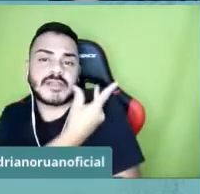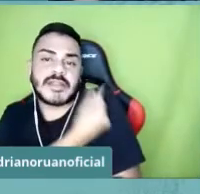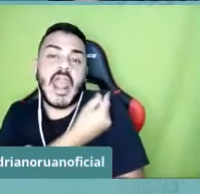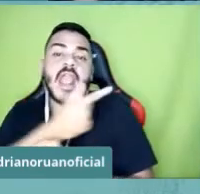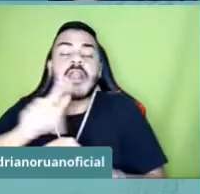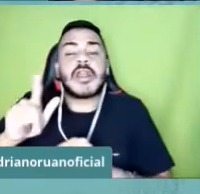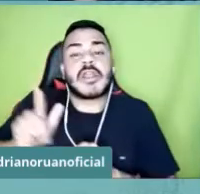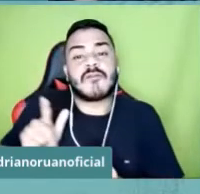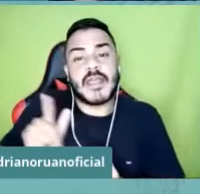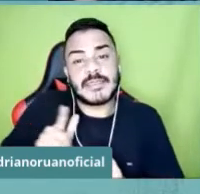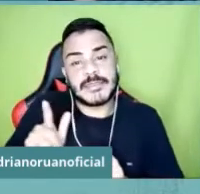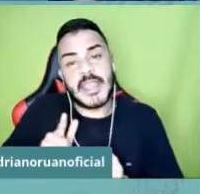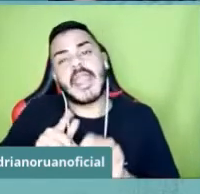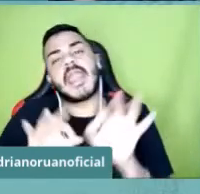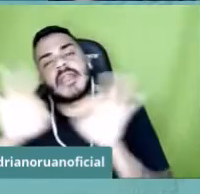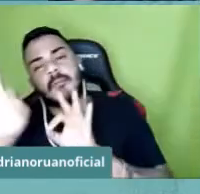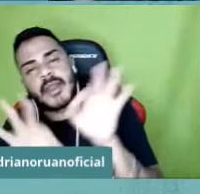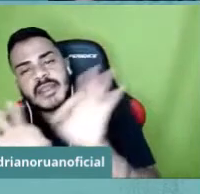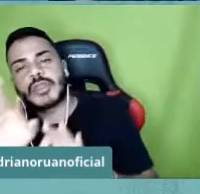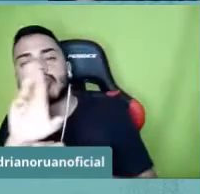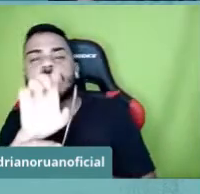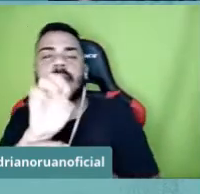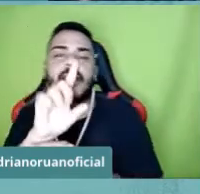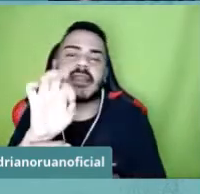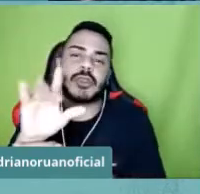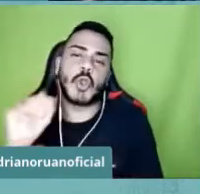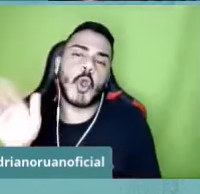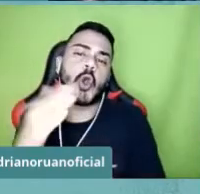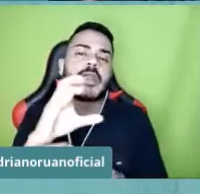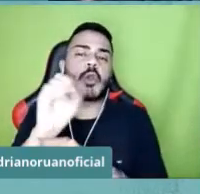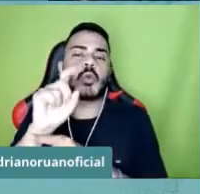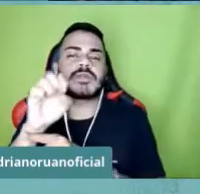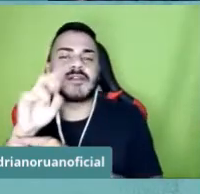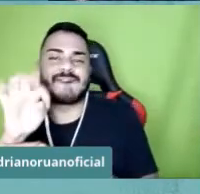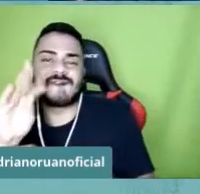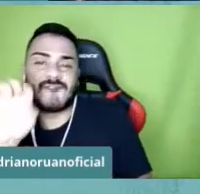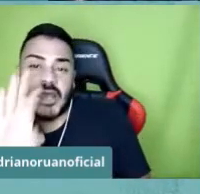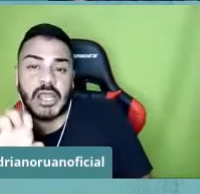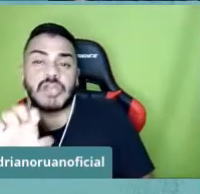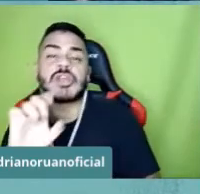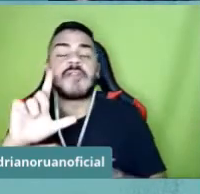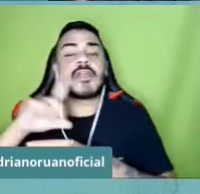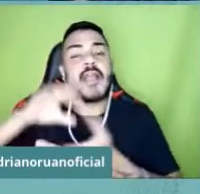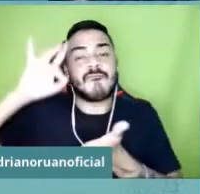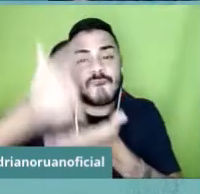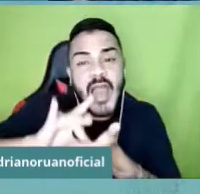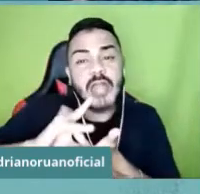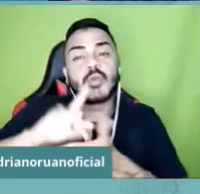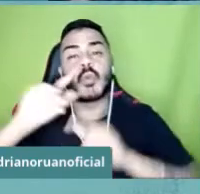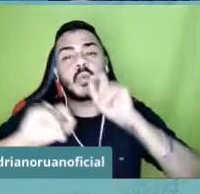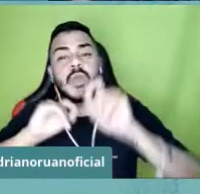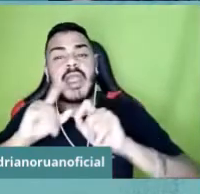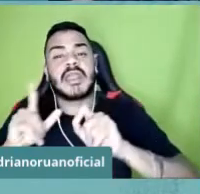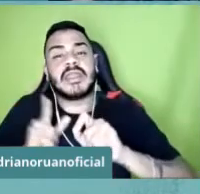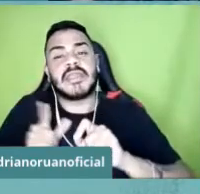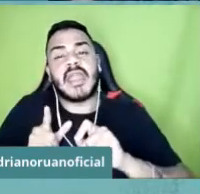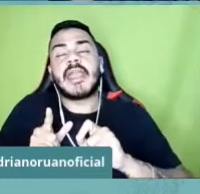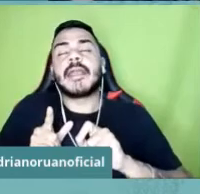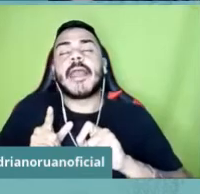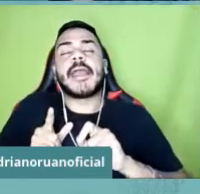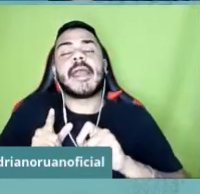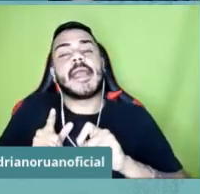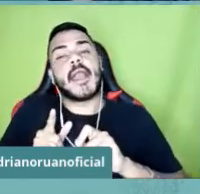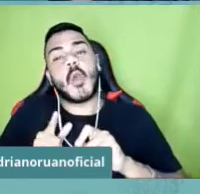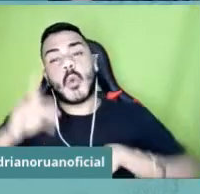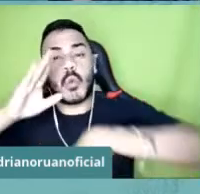receber estabilizadores, conservantes, adjuvantes, que vão garantir, de fato, que essa vacina vai ter ali o seu